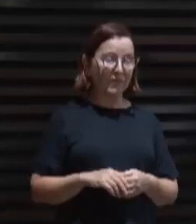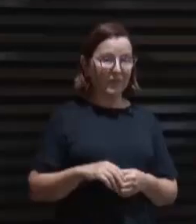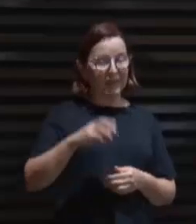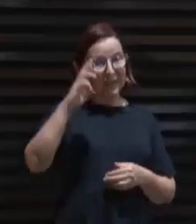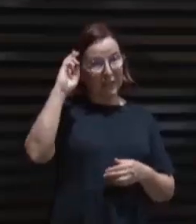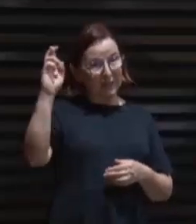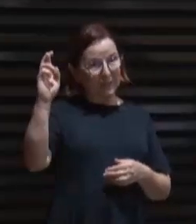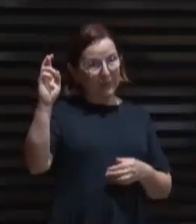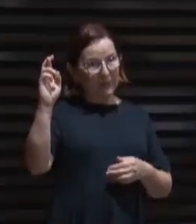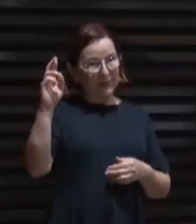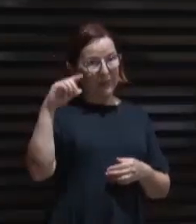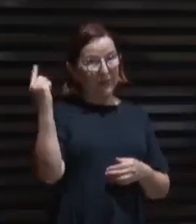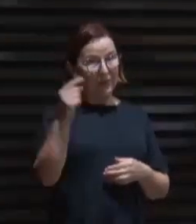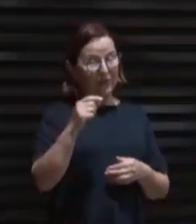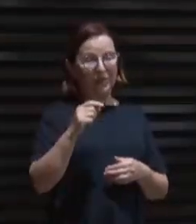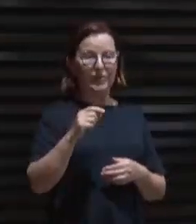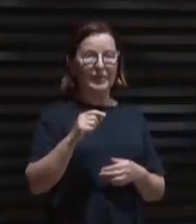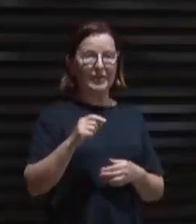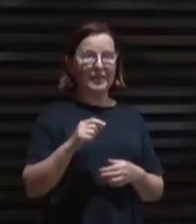Senhor nos mantenha focados.